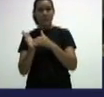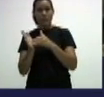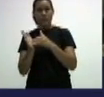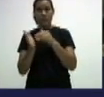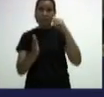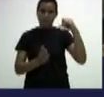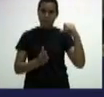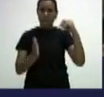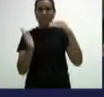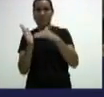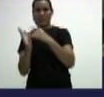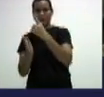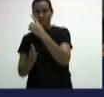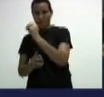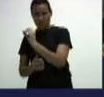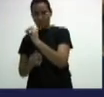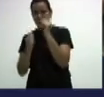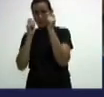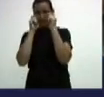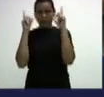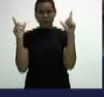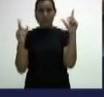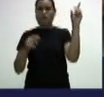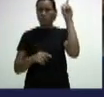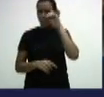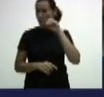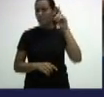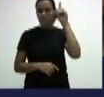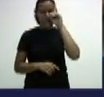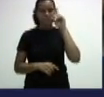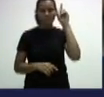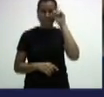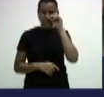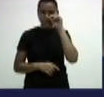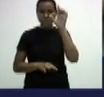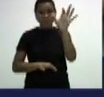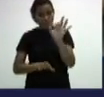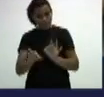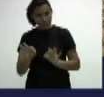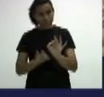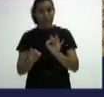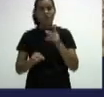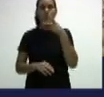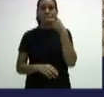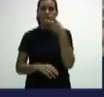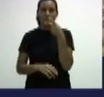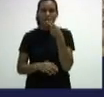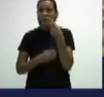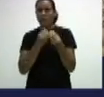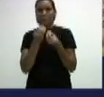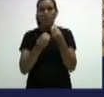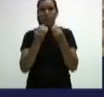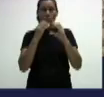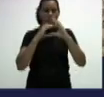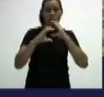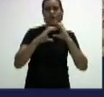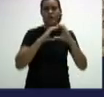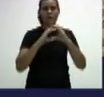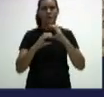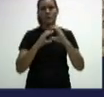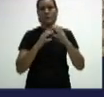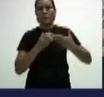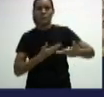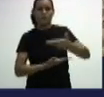10. Né? Da manhã. Da manhã, diariamente. Diariamente. E é um programa que fala sobre comunicação